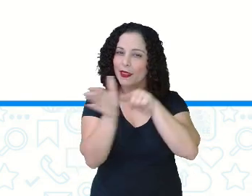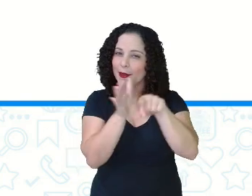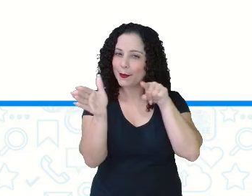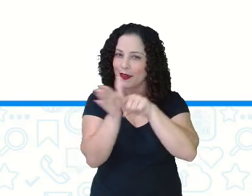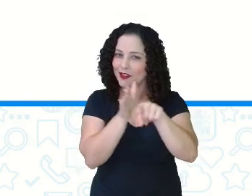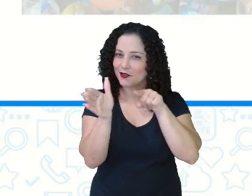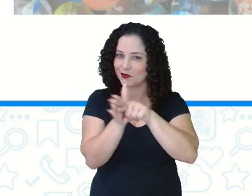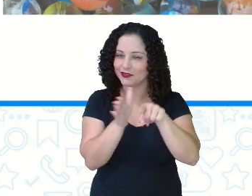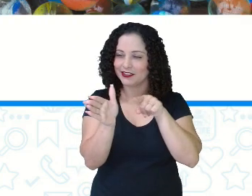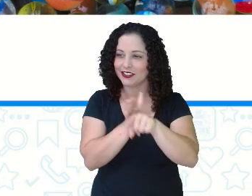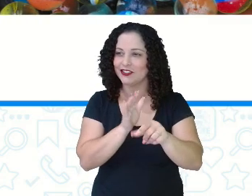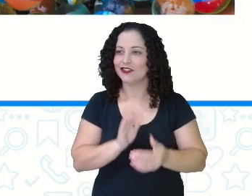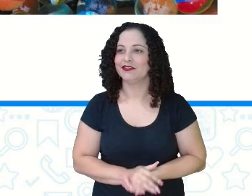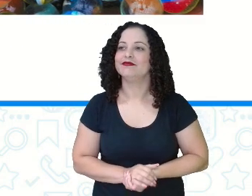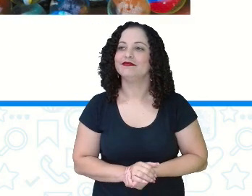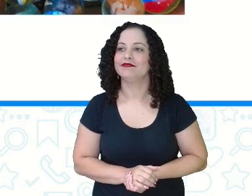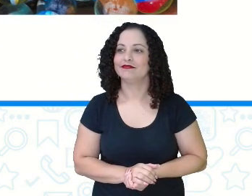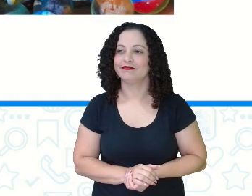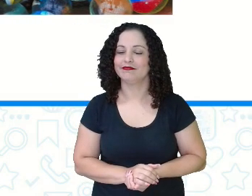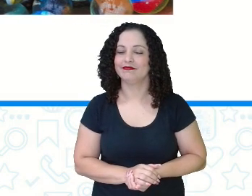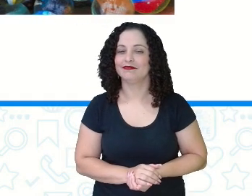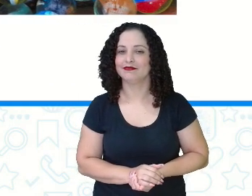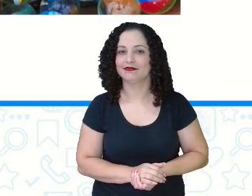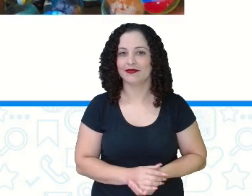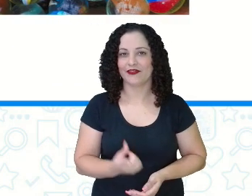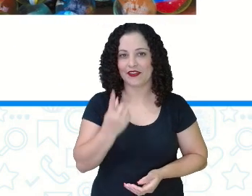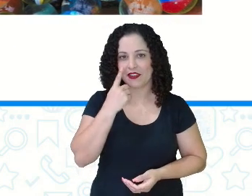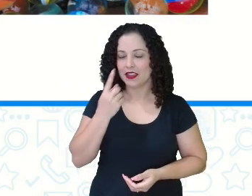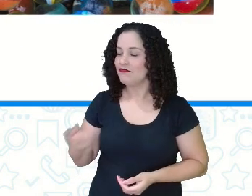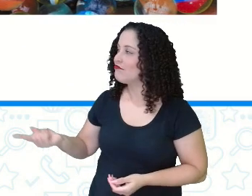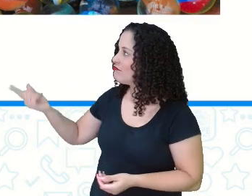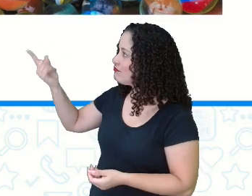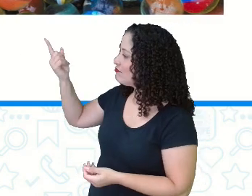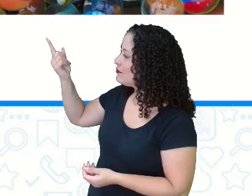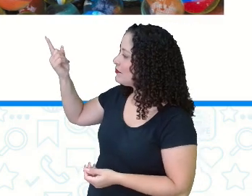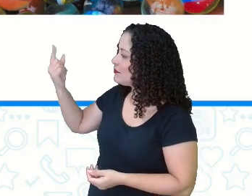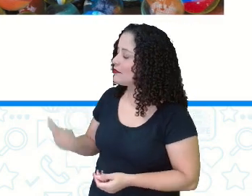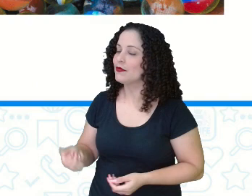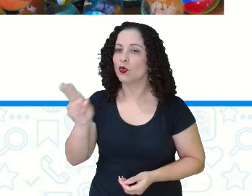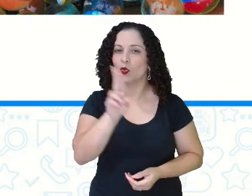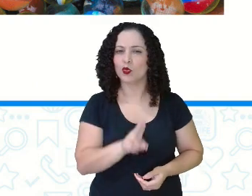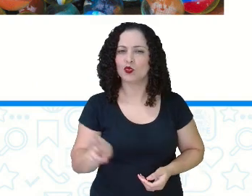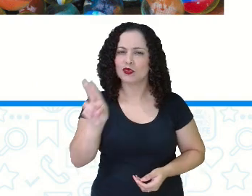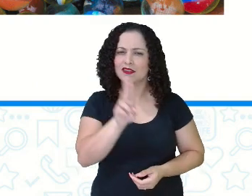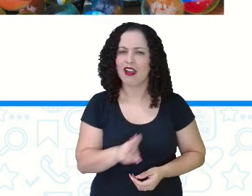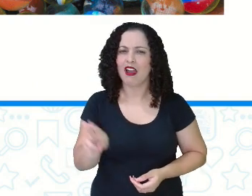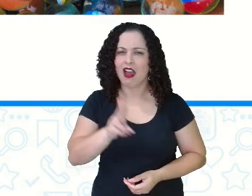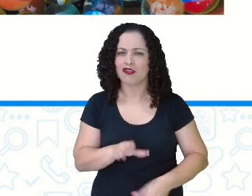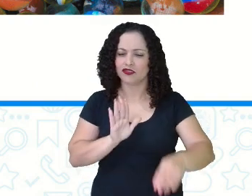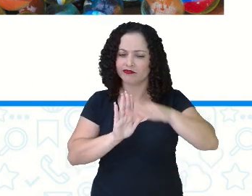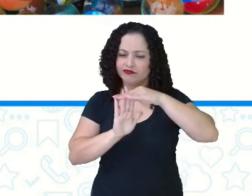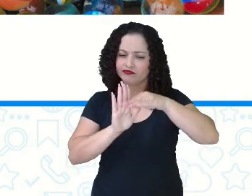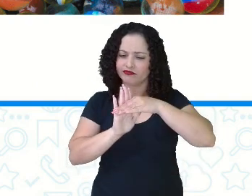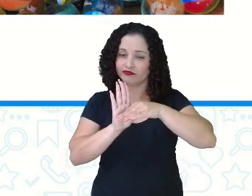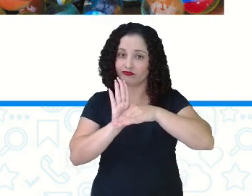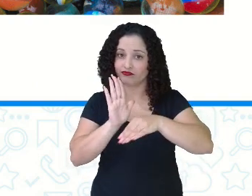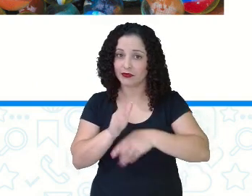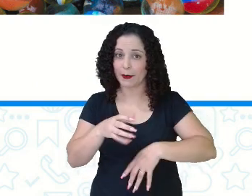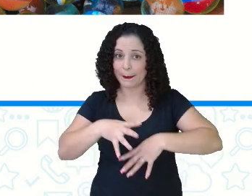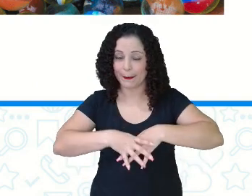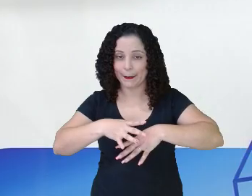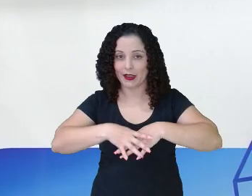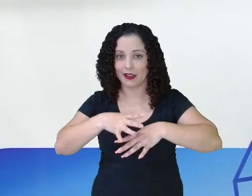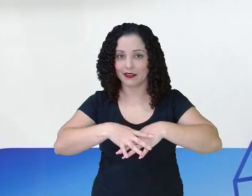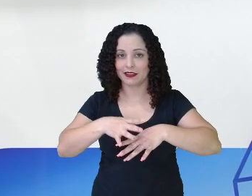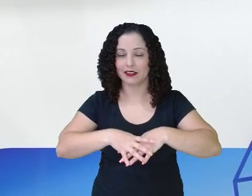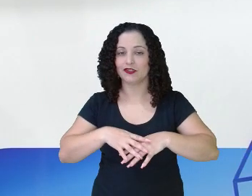perguntinhas, né, como eu tinha dito para vocês. A gente utiliza os problemas matemáticos com as operações. É importante